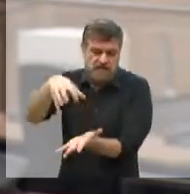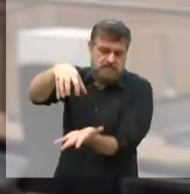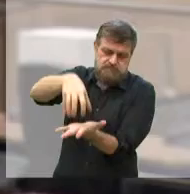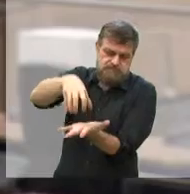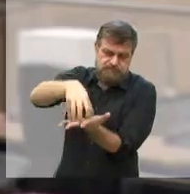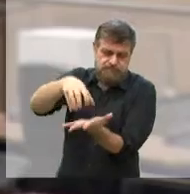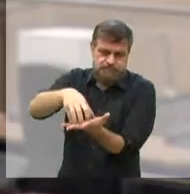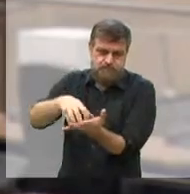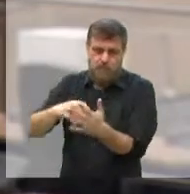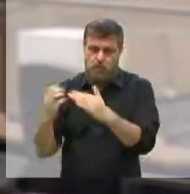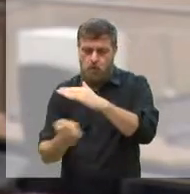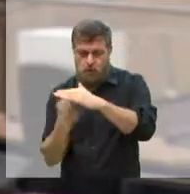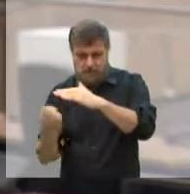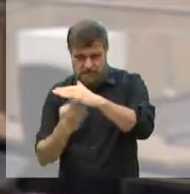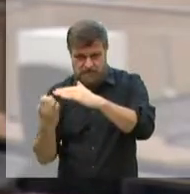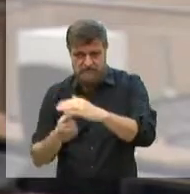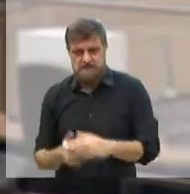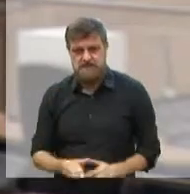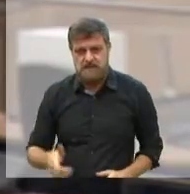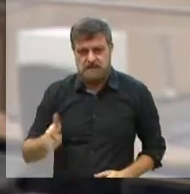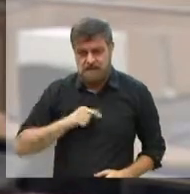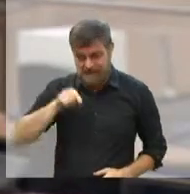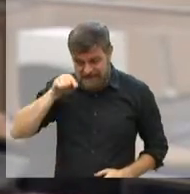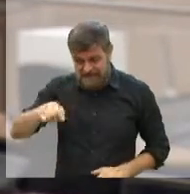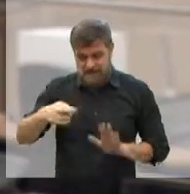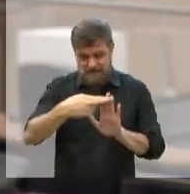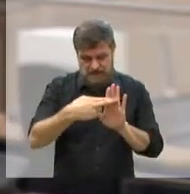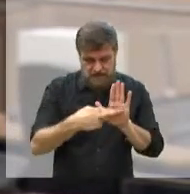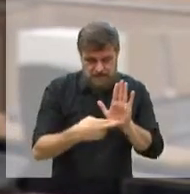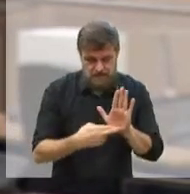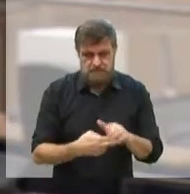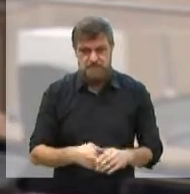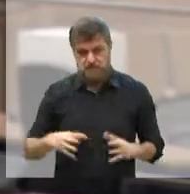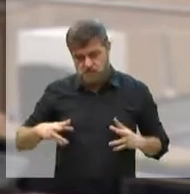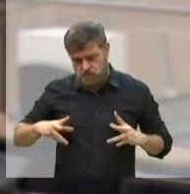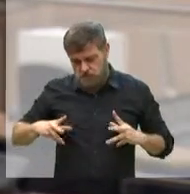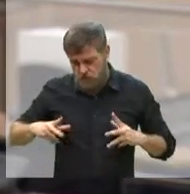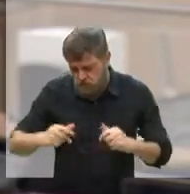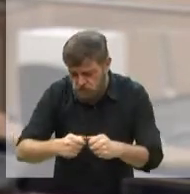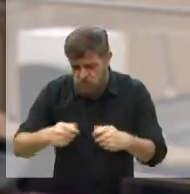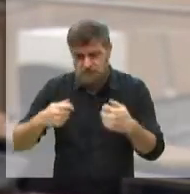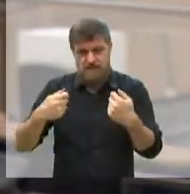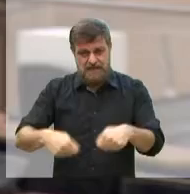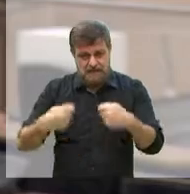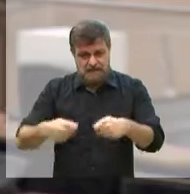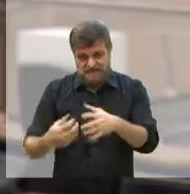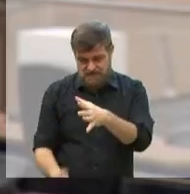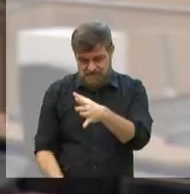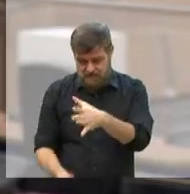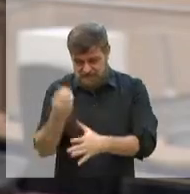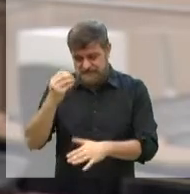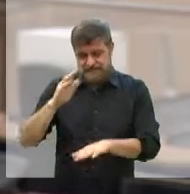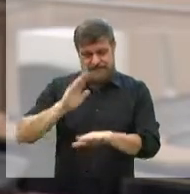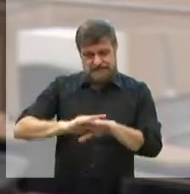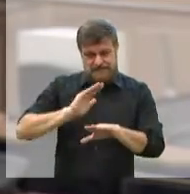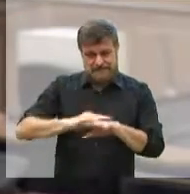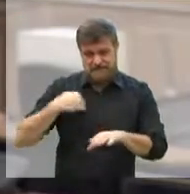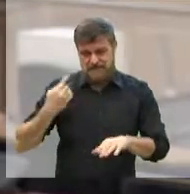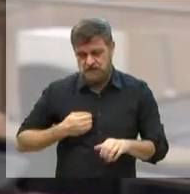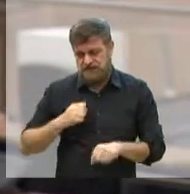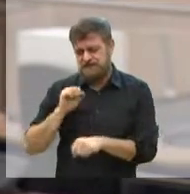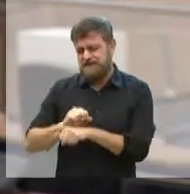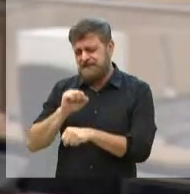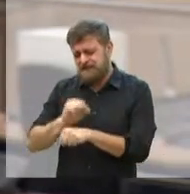empreendimento a capacidade de colocar e ter a sua regularidade. Então tudo o que era necessário ser feito e que nós aguardamos